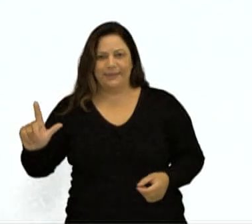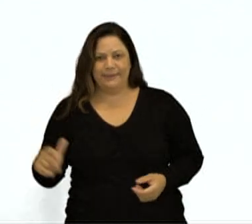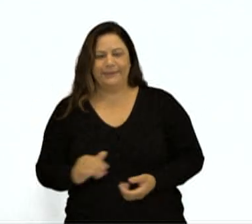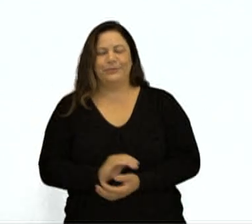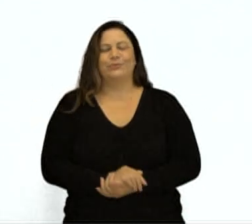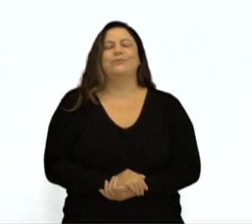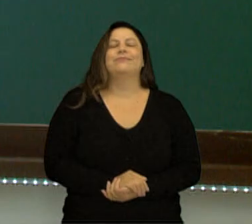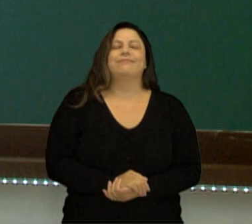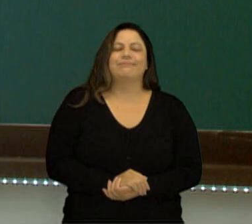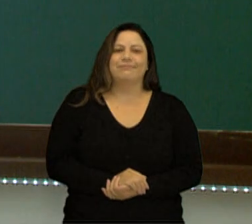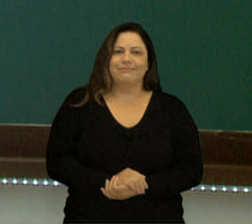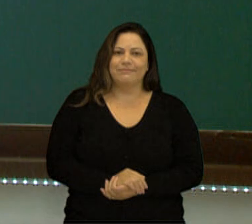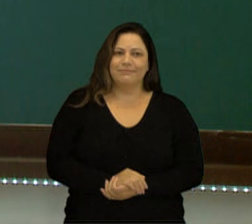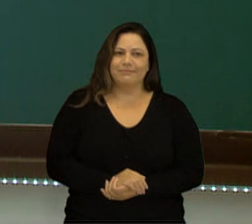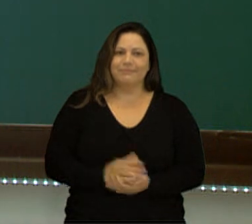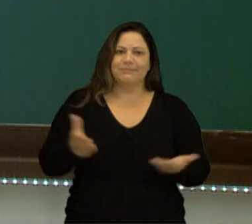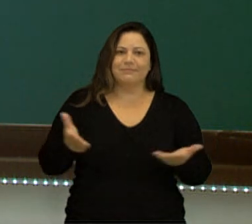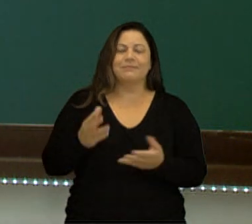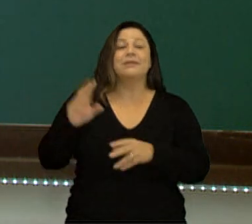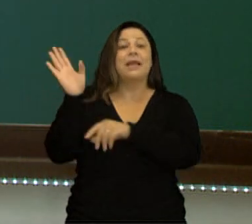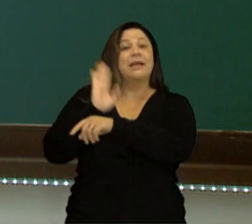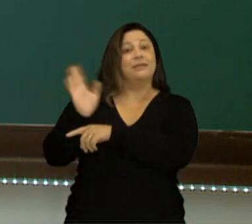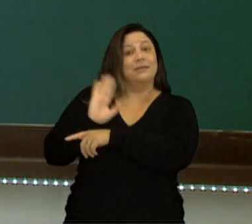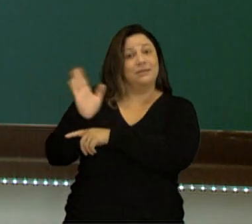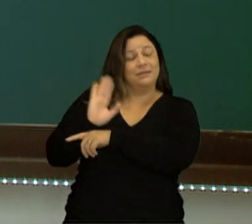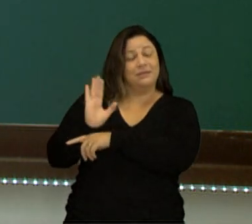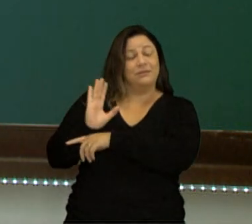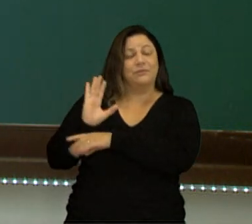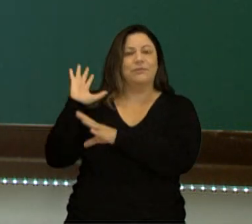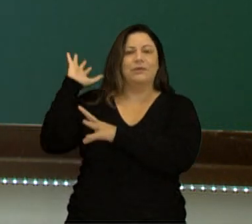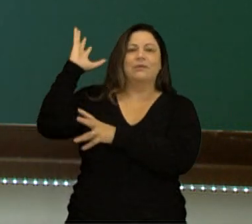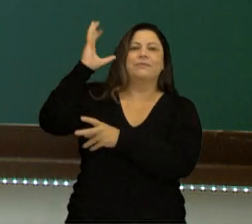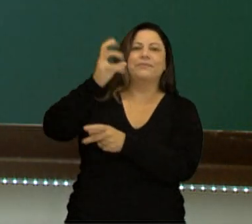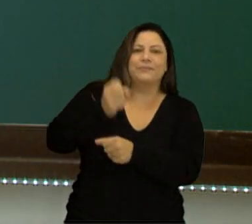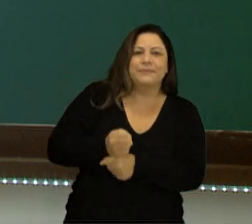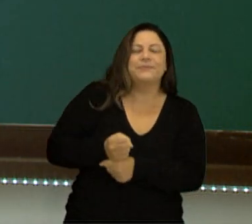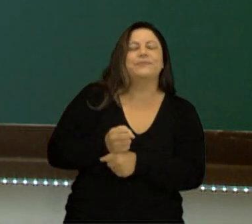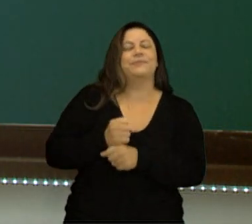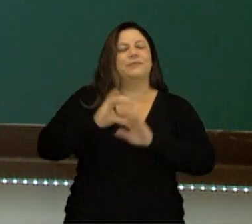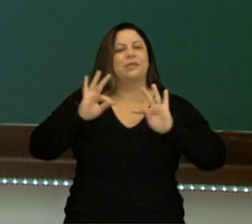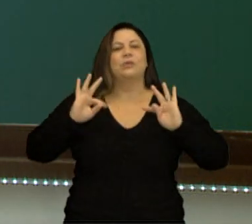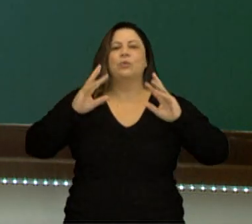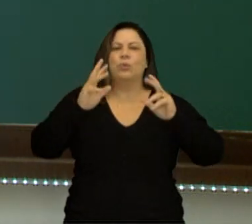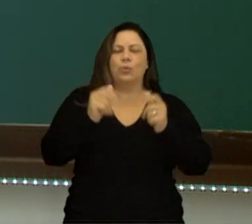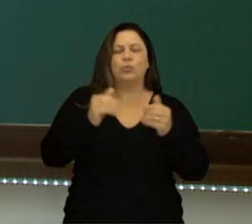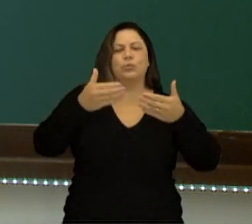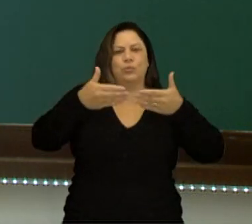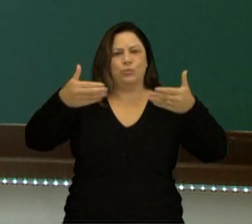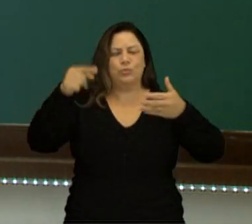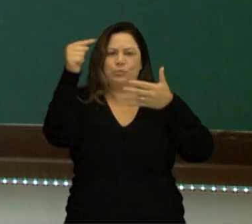1.384.740 litros, gente. Nesse vídeo a gente fez a retomada sobre